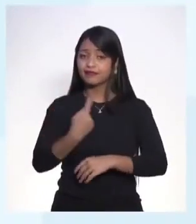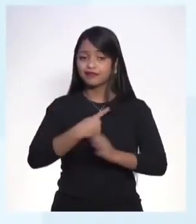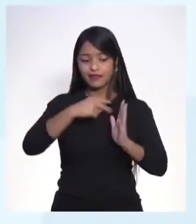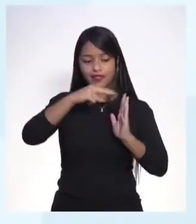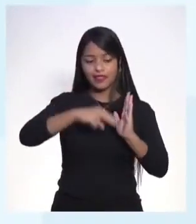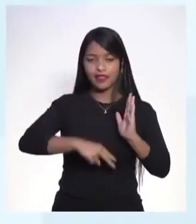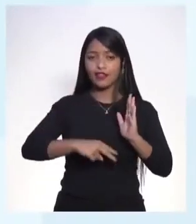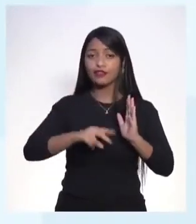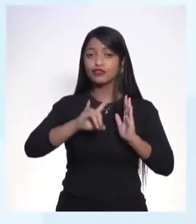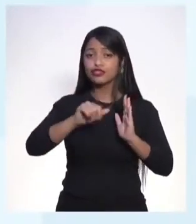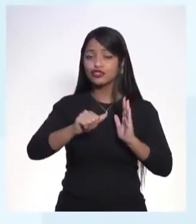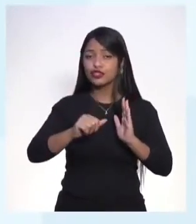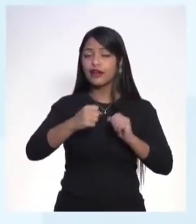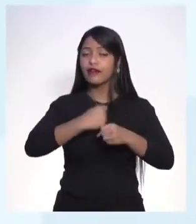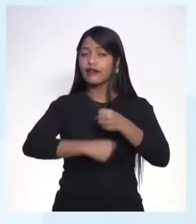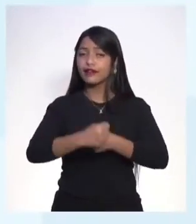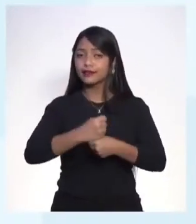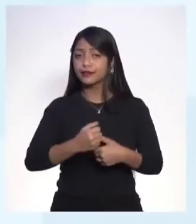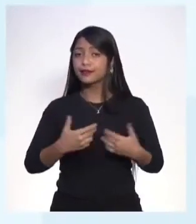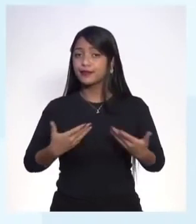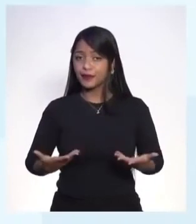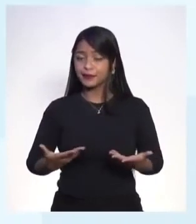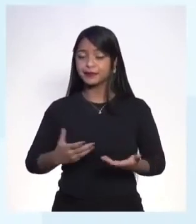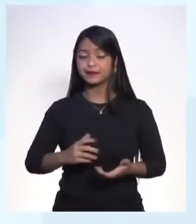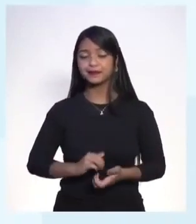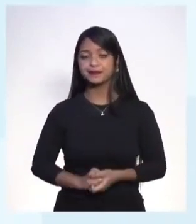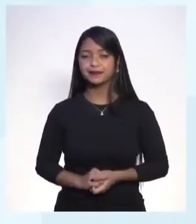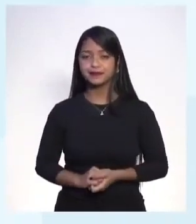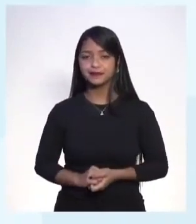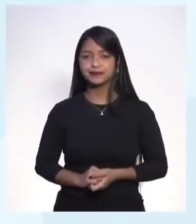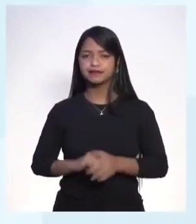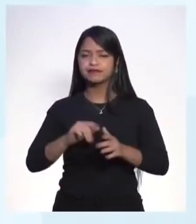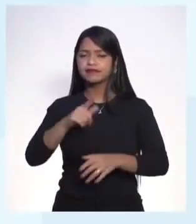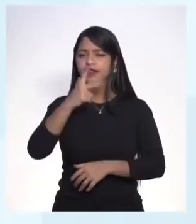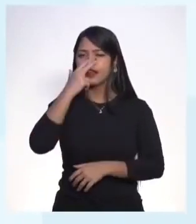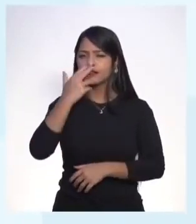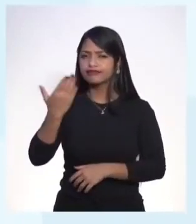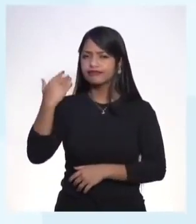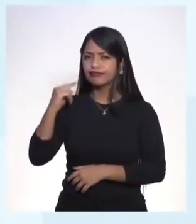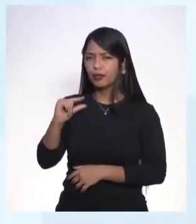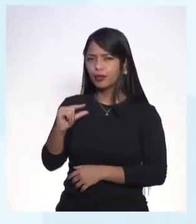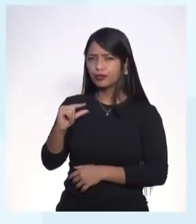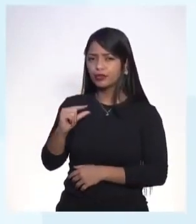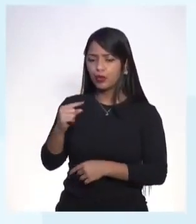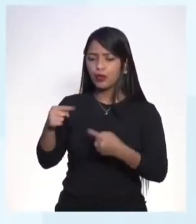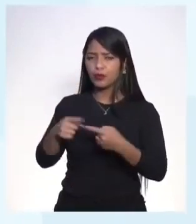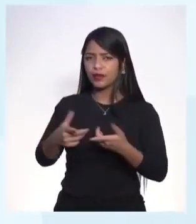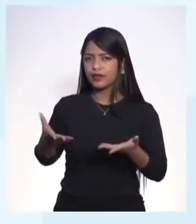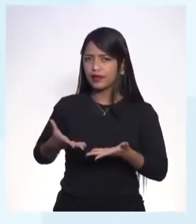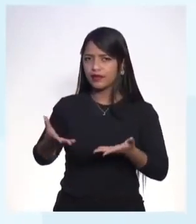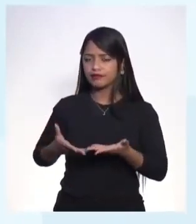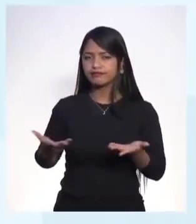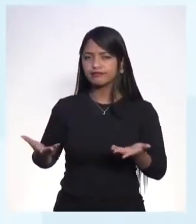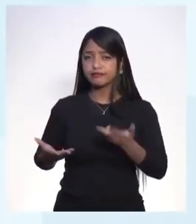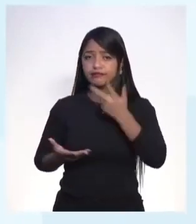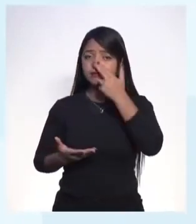tempo, né? Só que assim, ele é atual para você também? Você acha, isso foi em março, mas